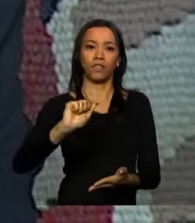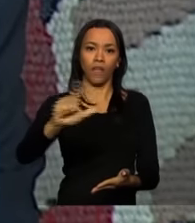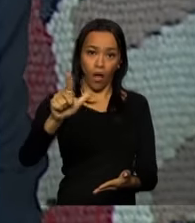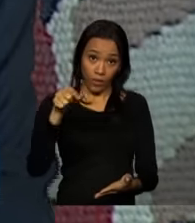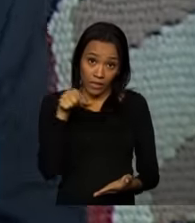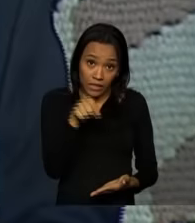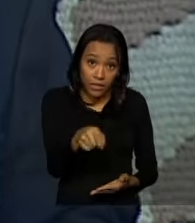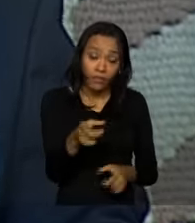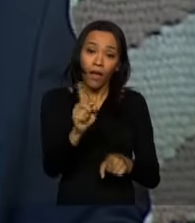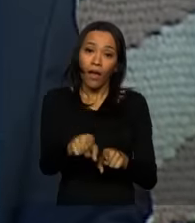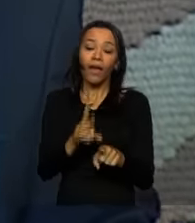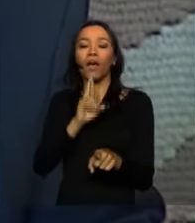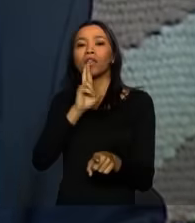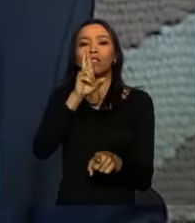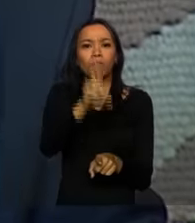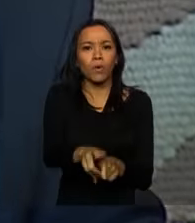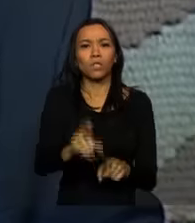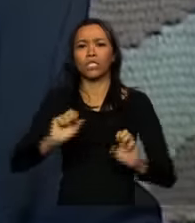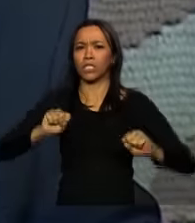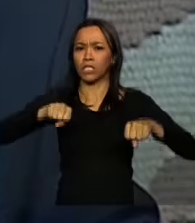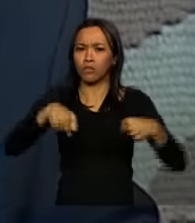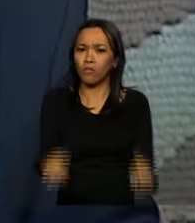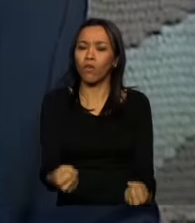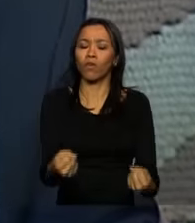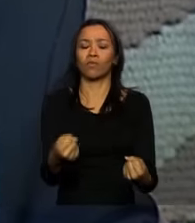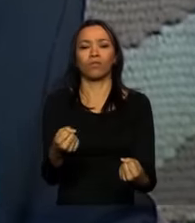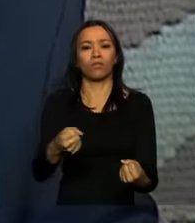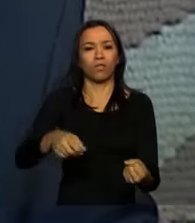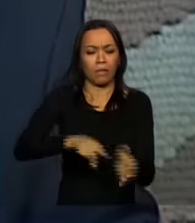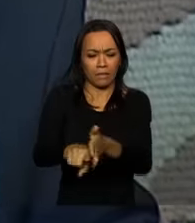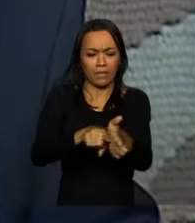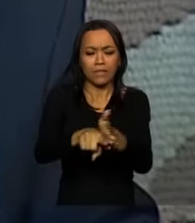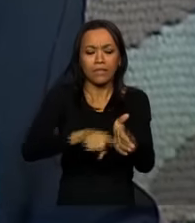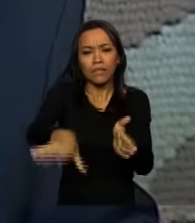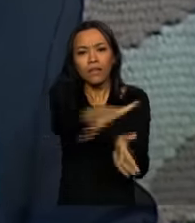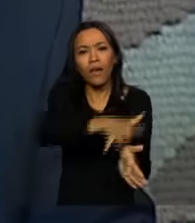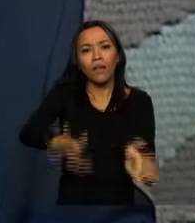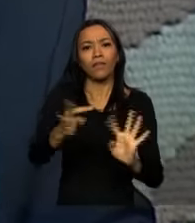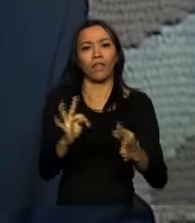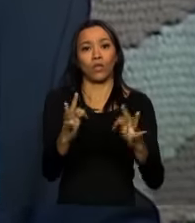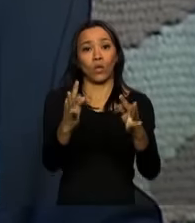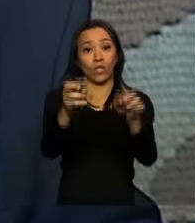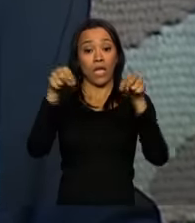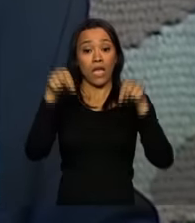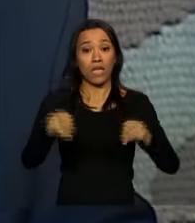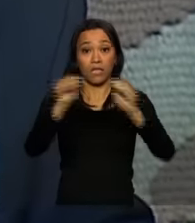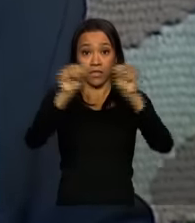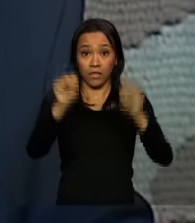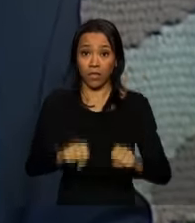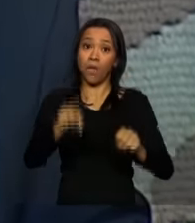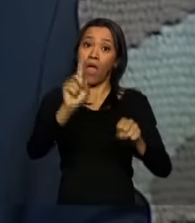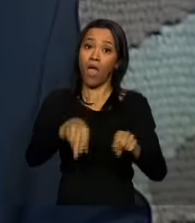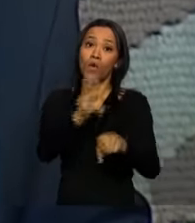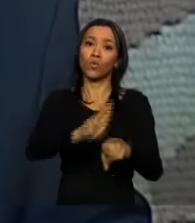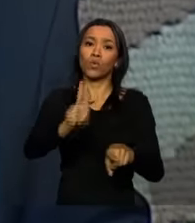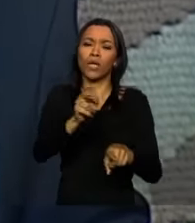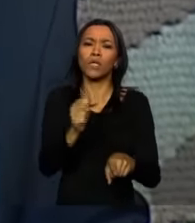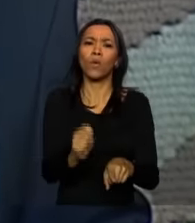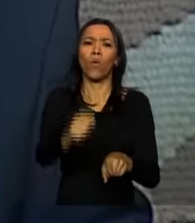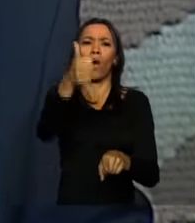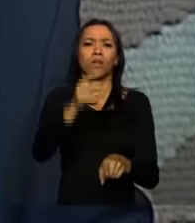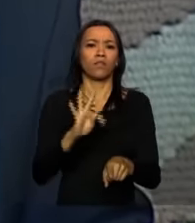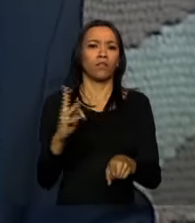Fruto de uma sinergia de esforços no campo da alta tecnologia, esse sistema é hoje adotado por quase toda a América do